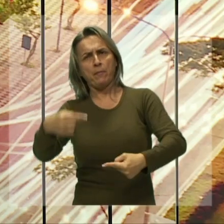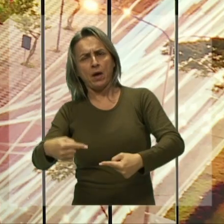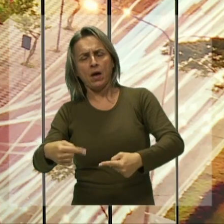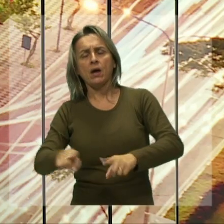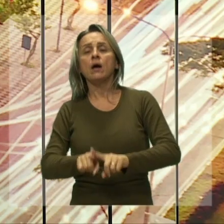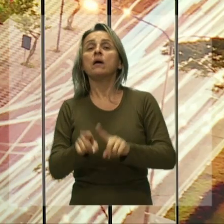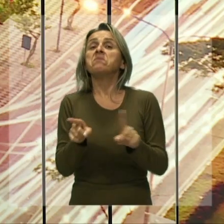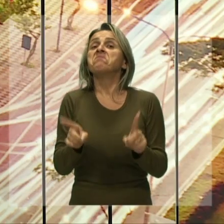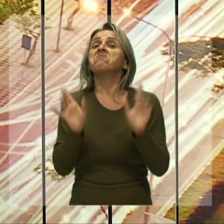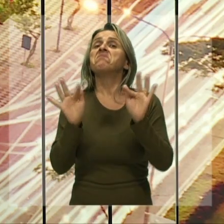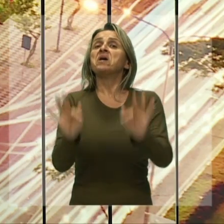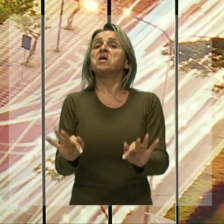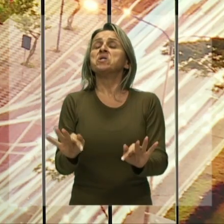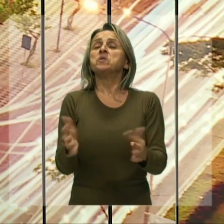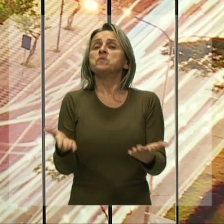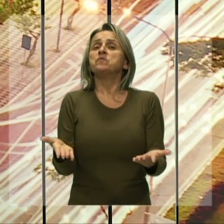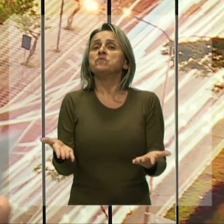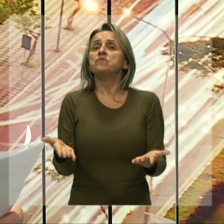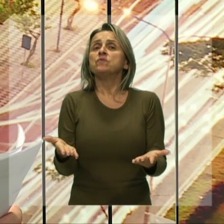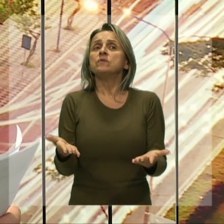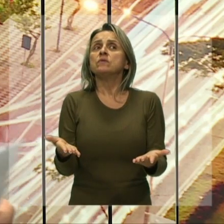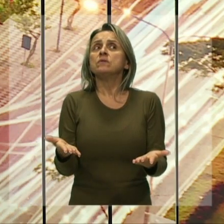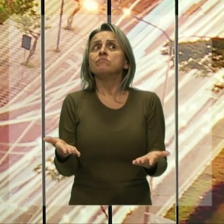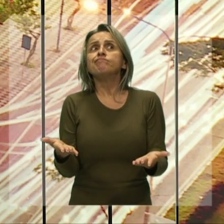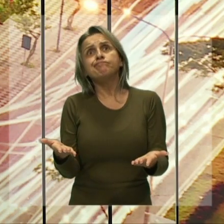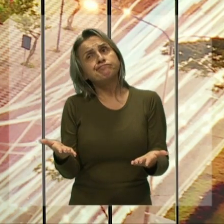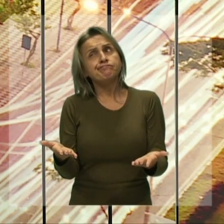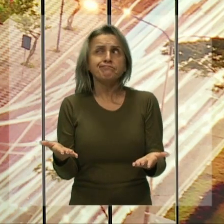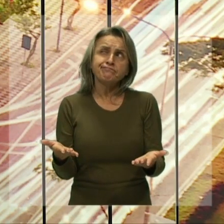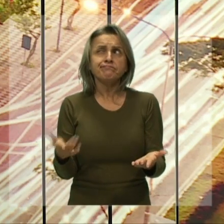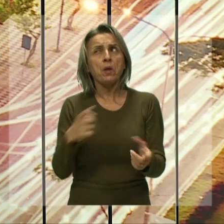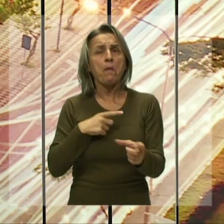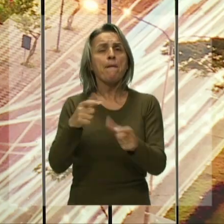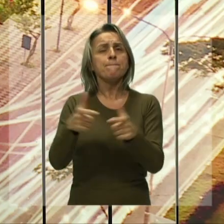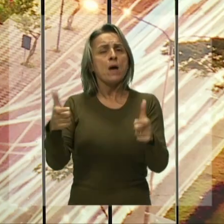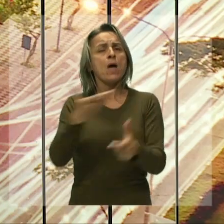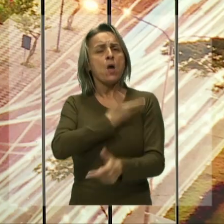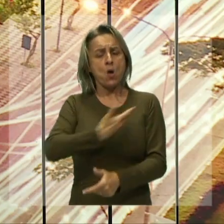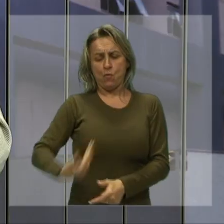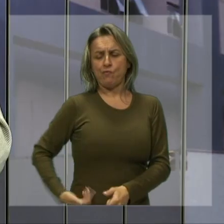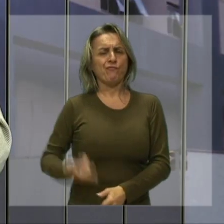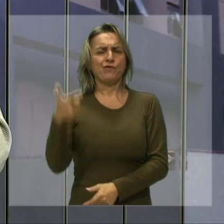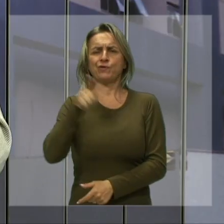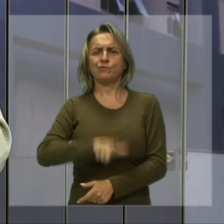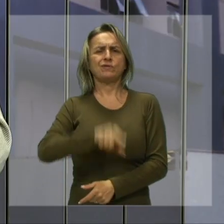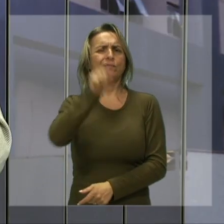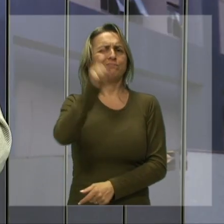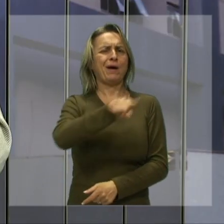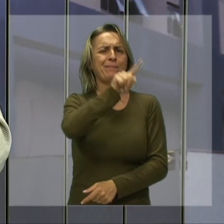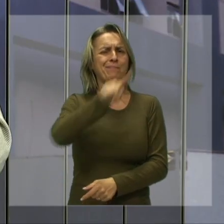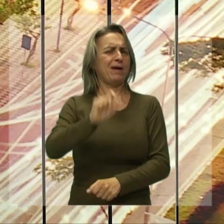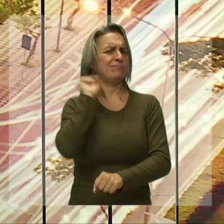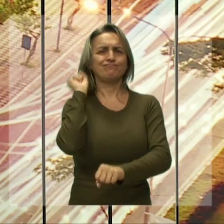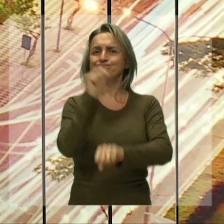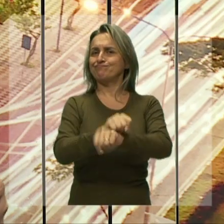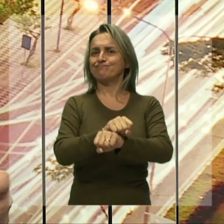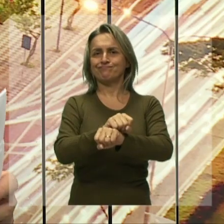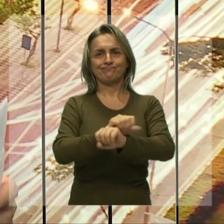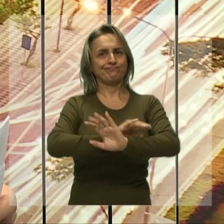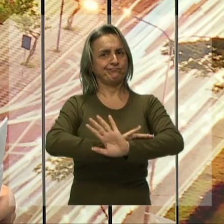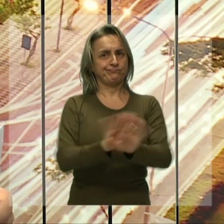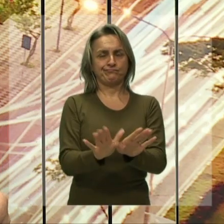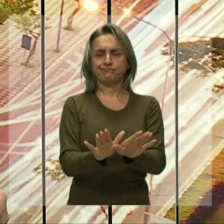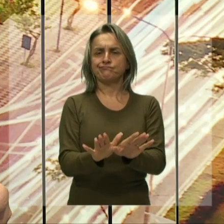fim o governo, como tem maioria, consegue barrar a maioria das emendas.